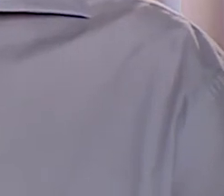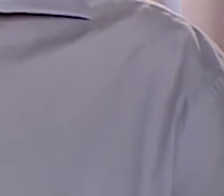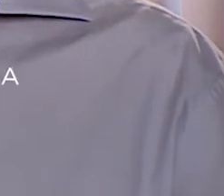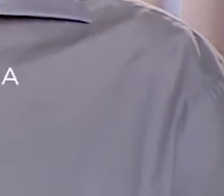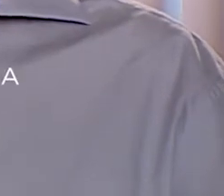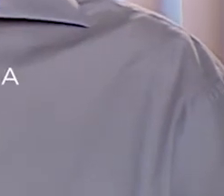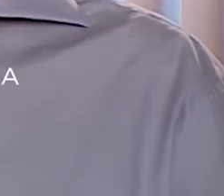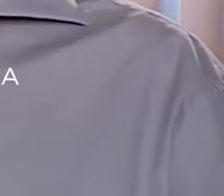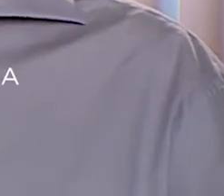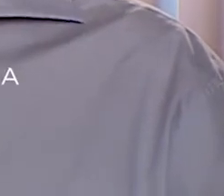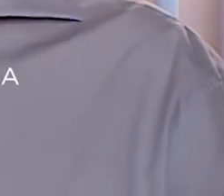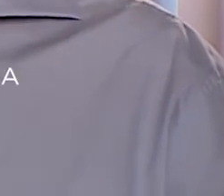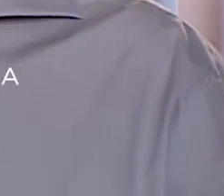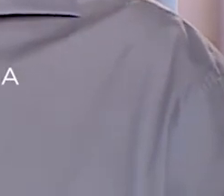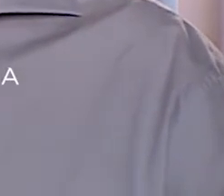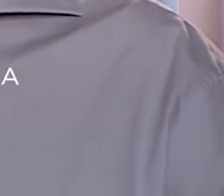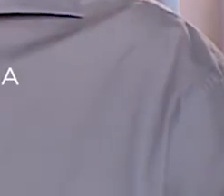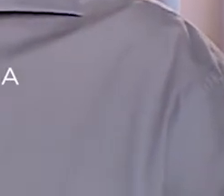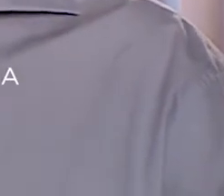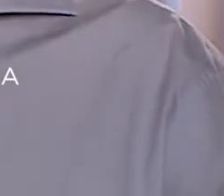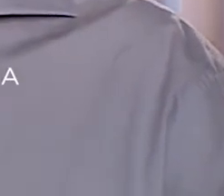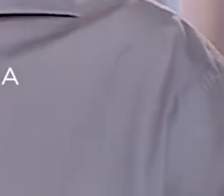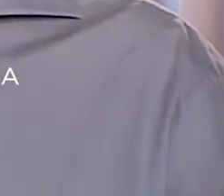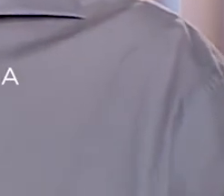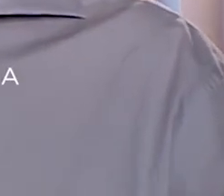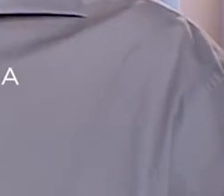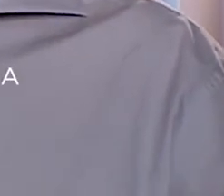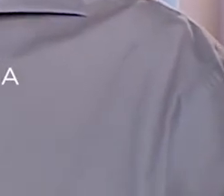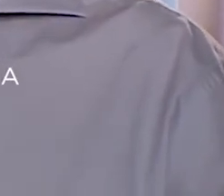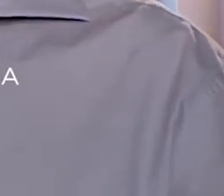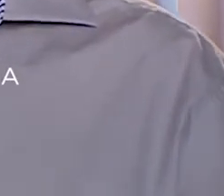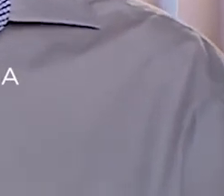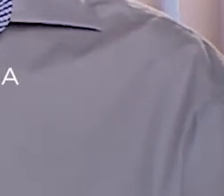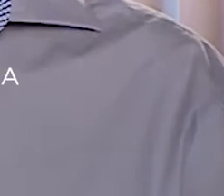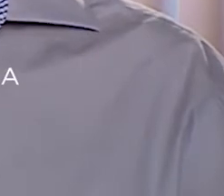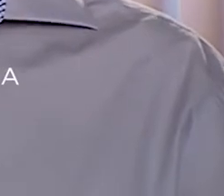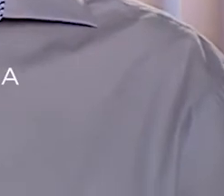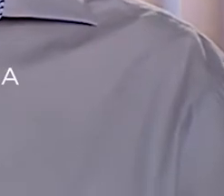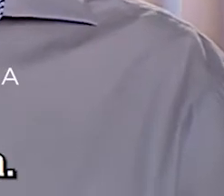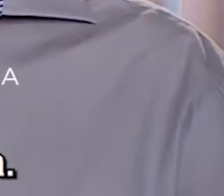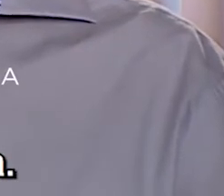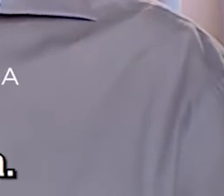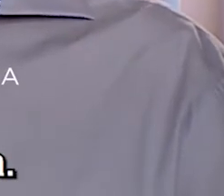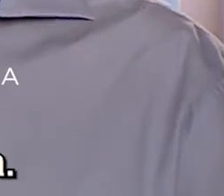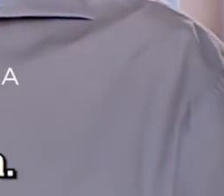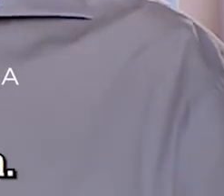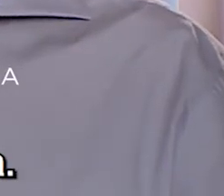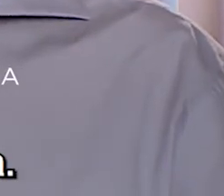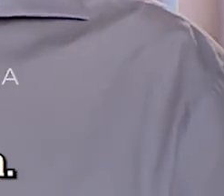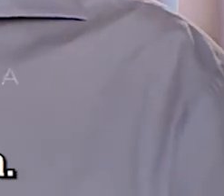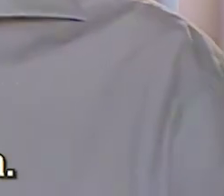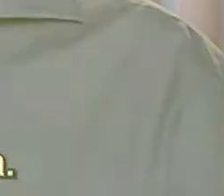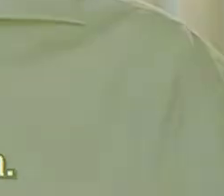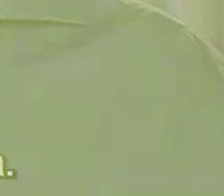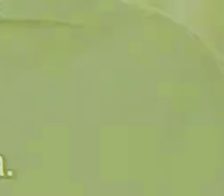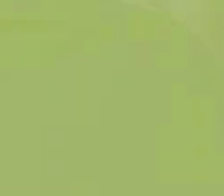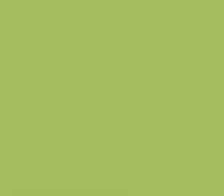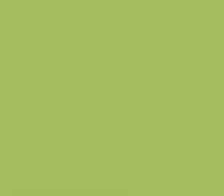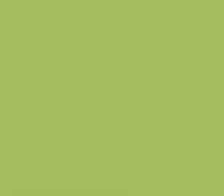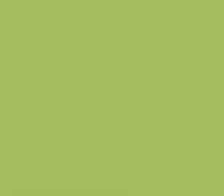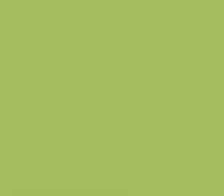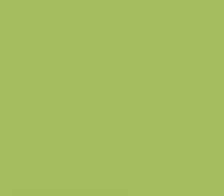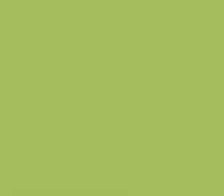efeito adverso bem leve, que é comum a quem toma uma vacina, mas passageiro, sem nenhum problema.